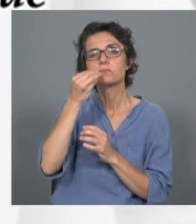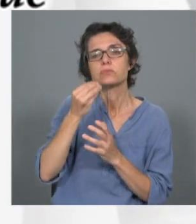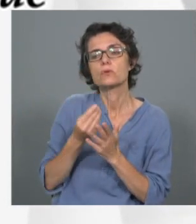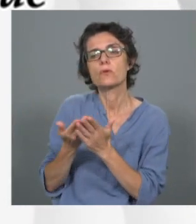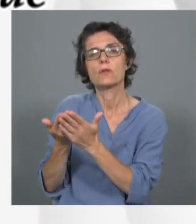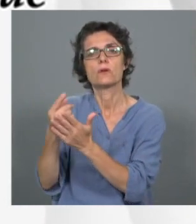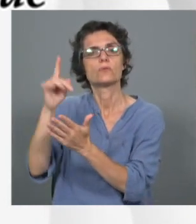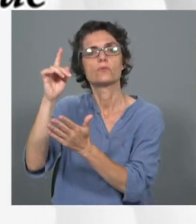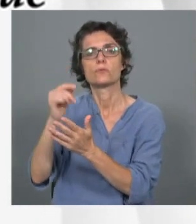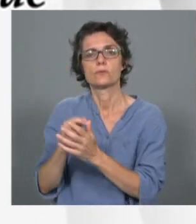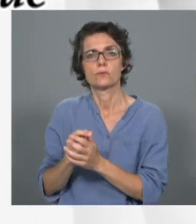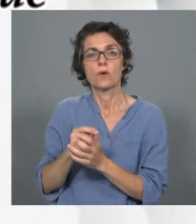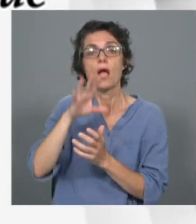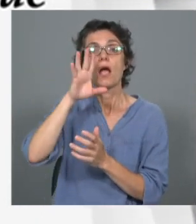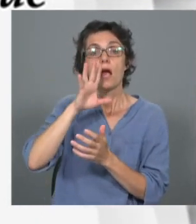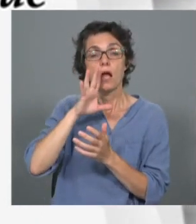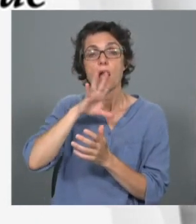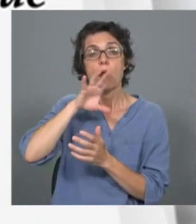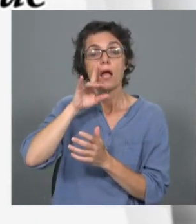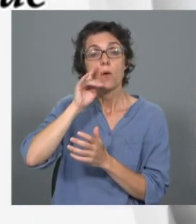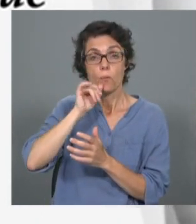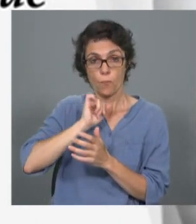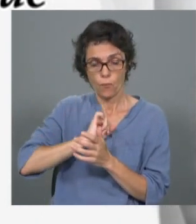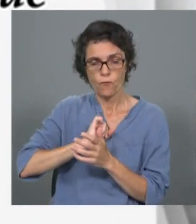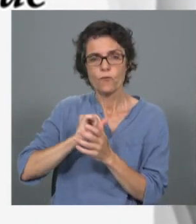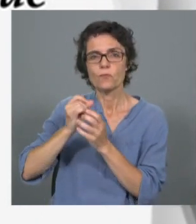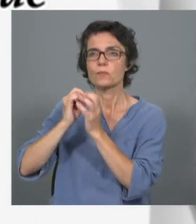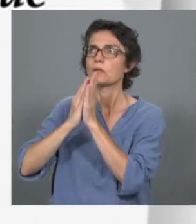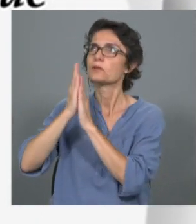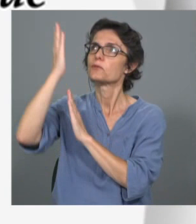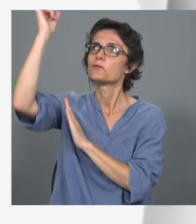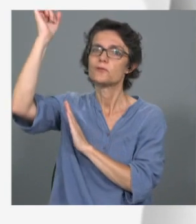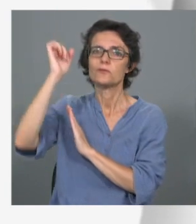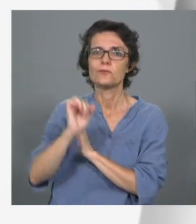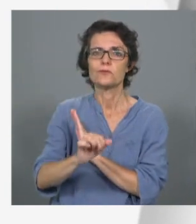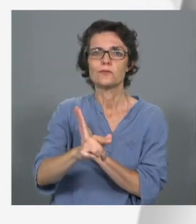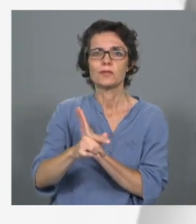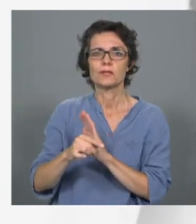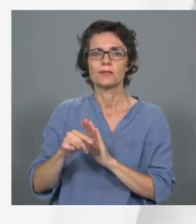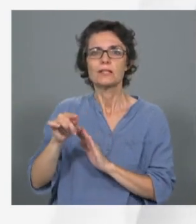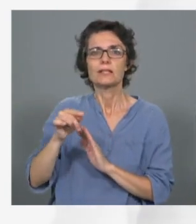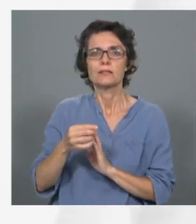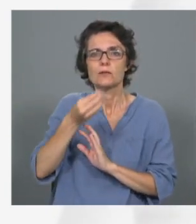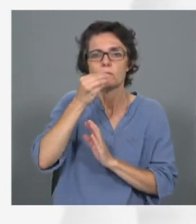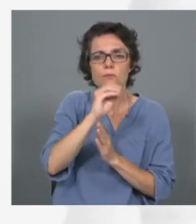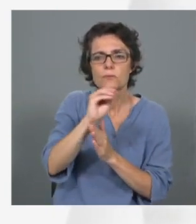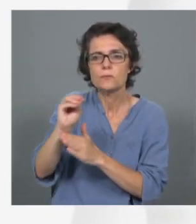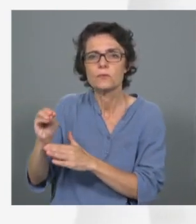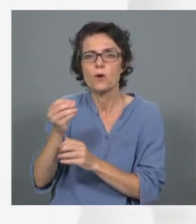que vos dá o verdadeiro pão do céu. O pão de Deus é o que desce do céu para dar a vida ao